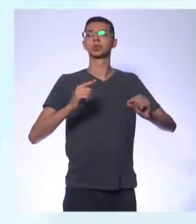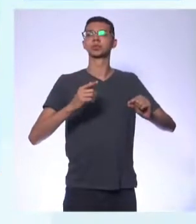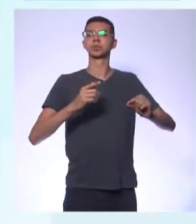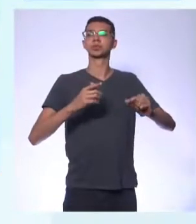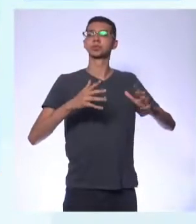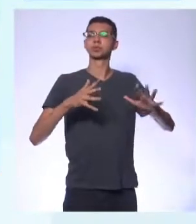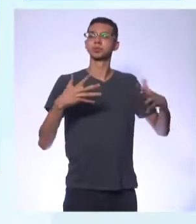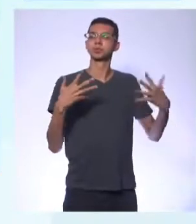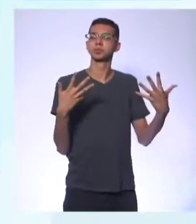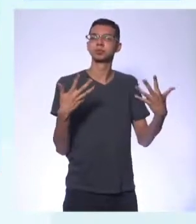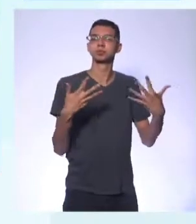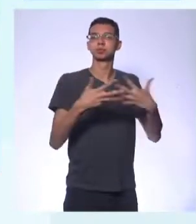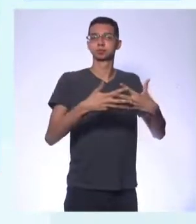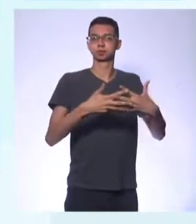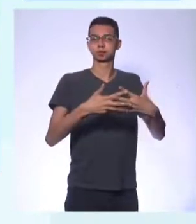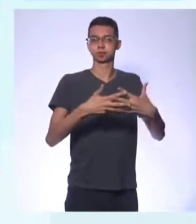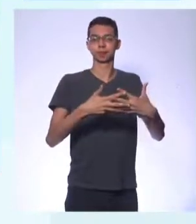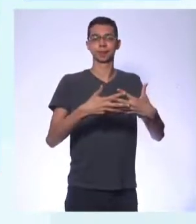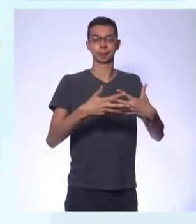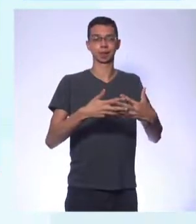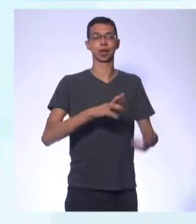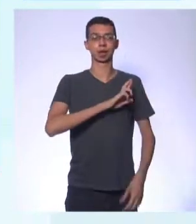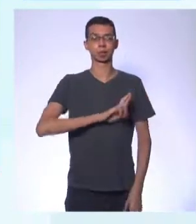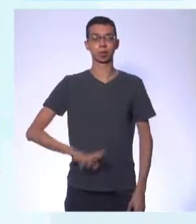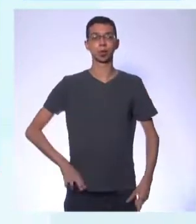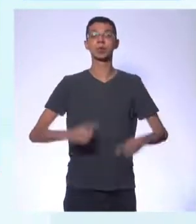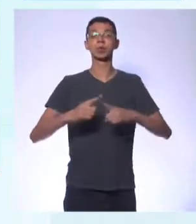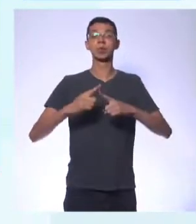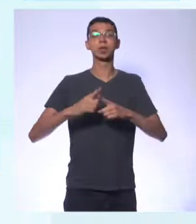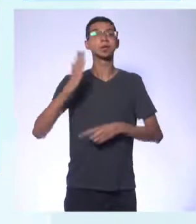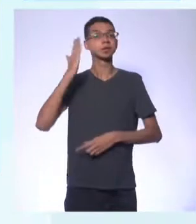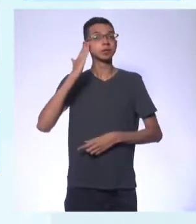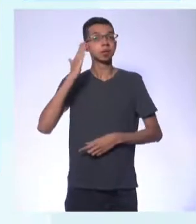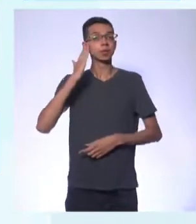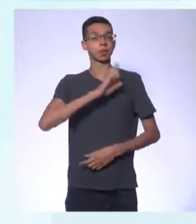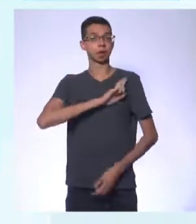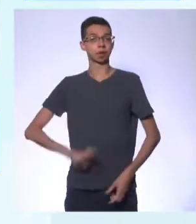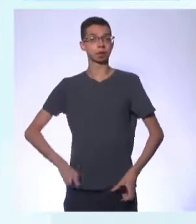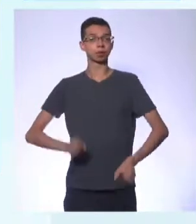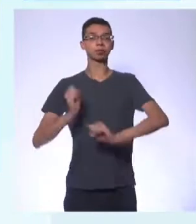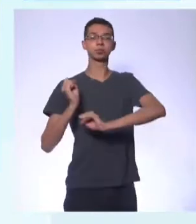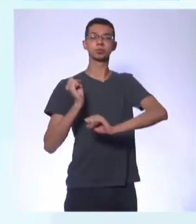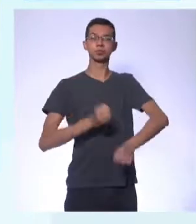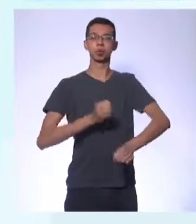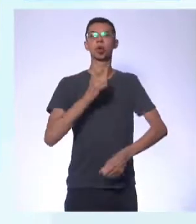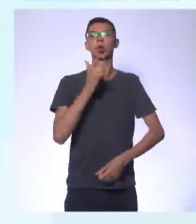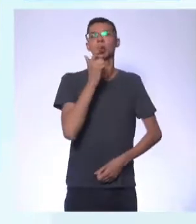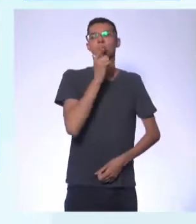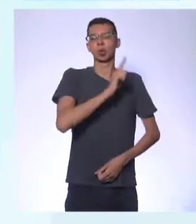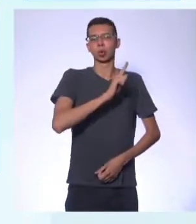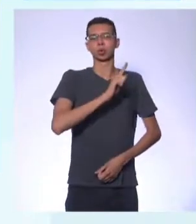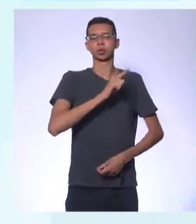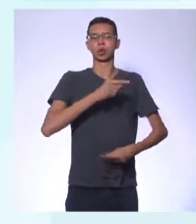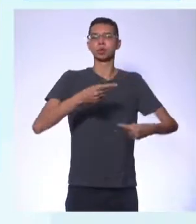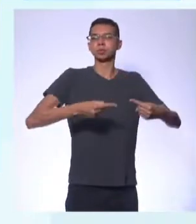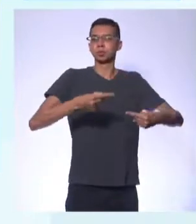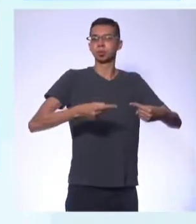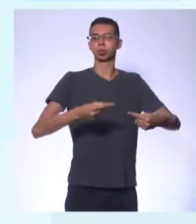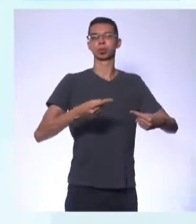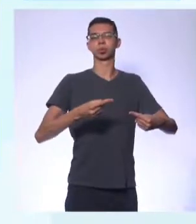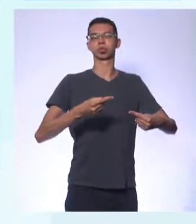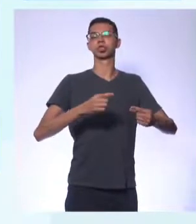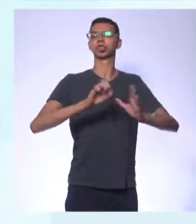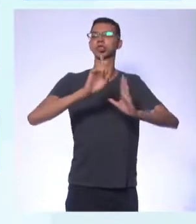a república se estabeleça, eles vão conseguir a representatividade política que eles sempre quiseram. O direito a